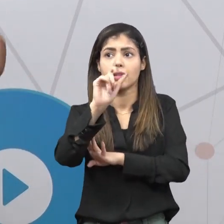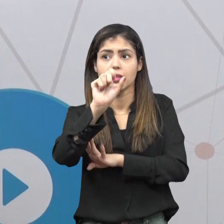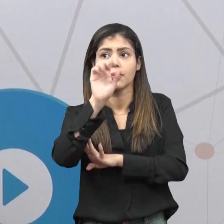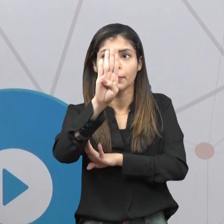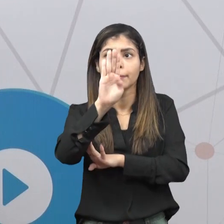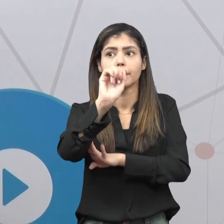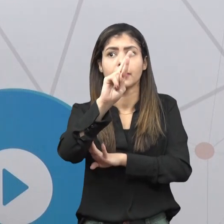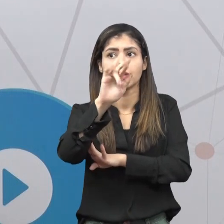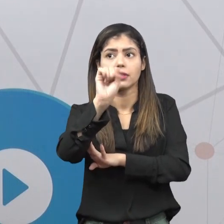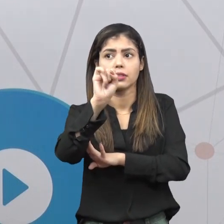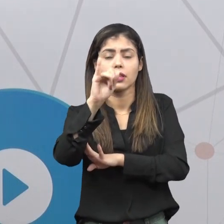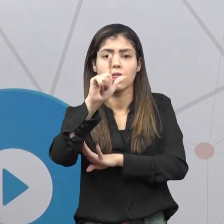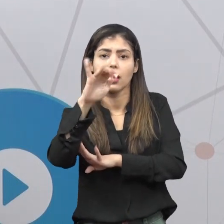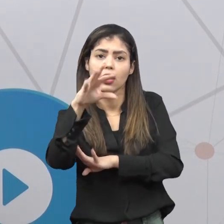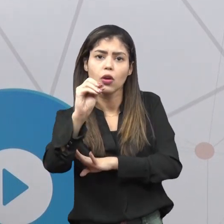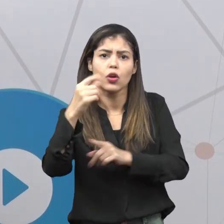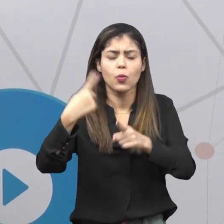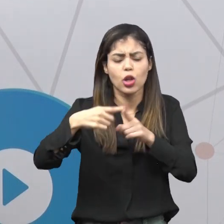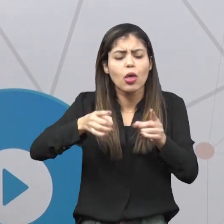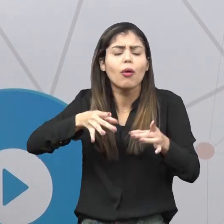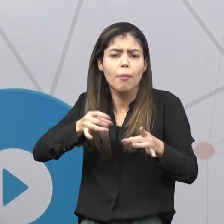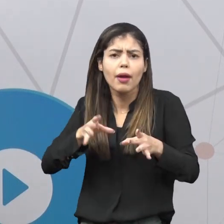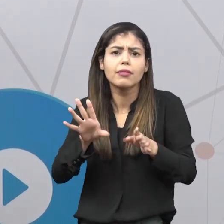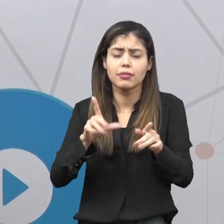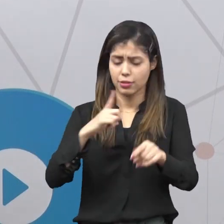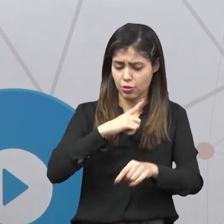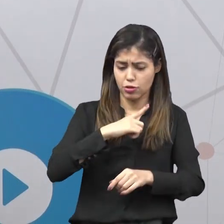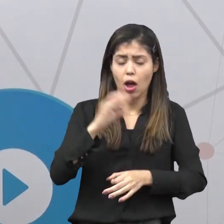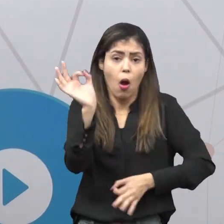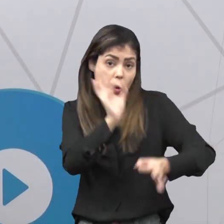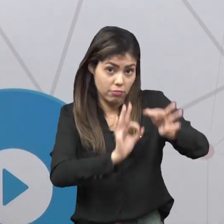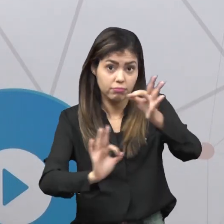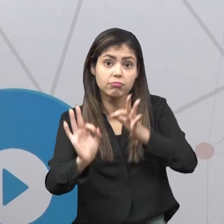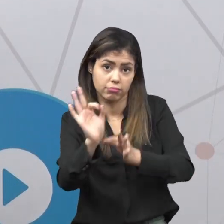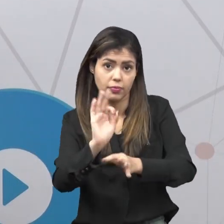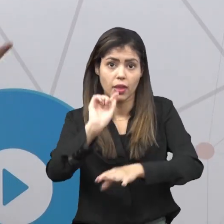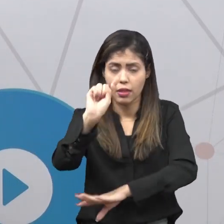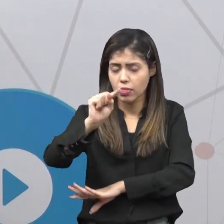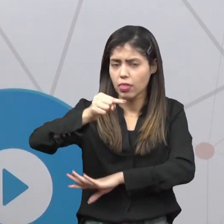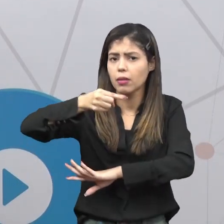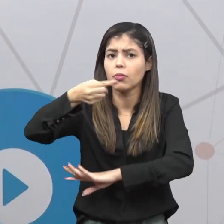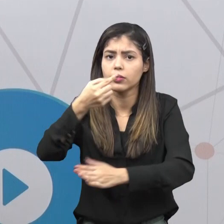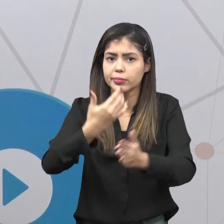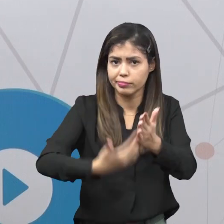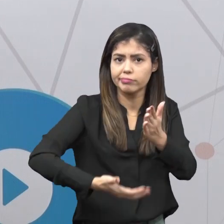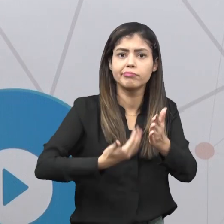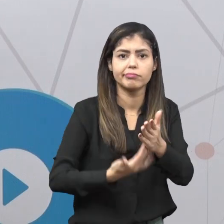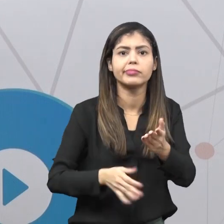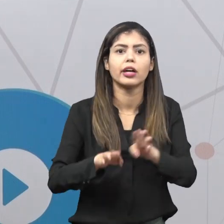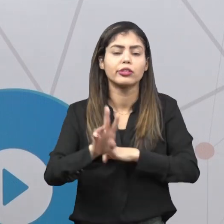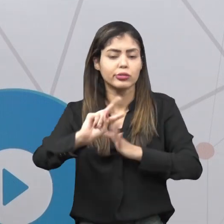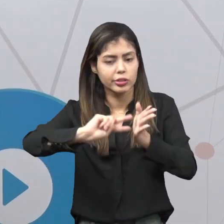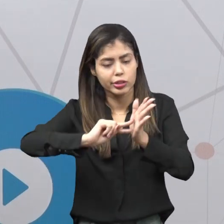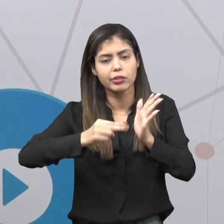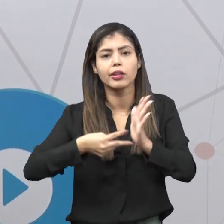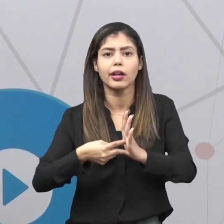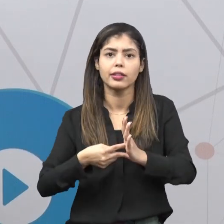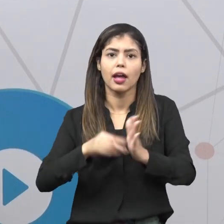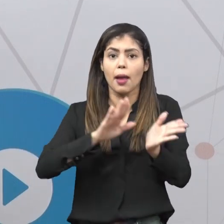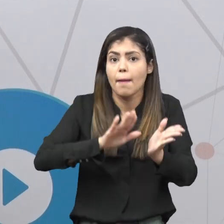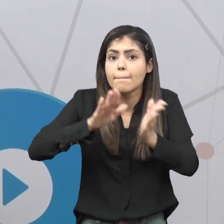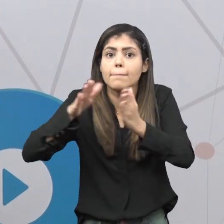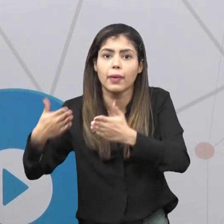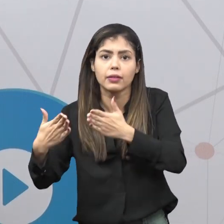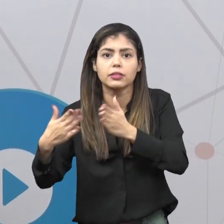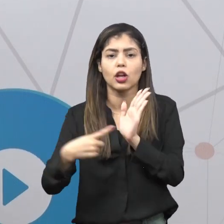desse comércio que era operacionalizado, né? Os brasileiros, que depois ele perde aí esse significado e passa